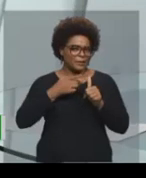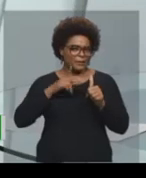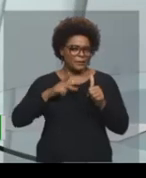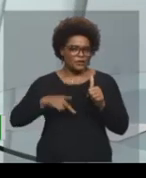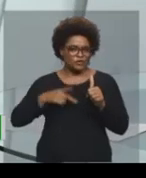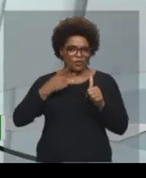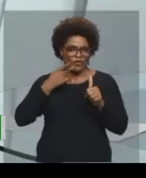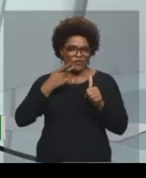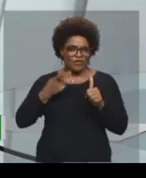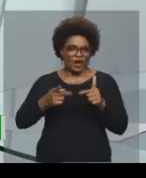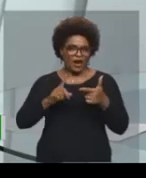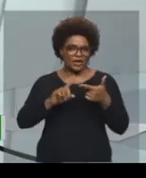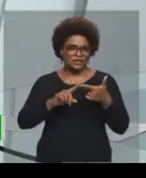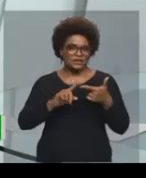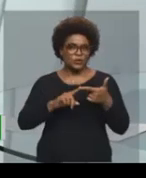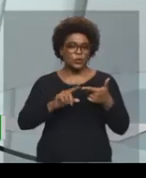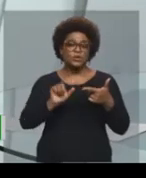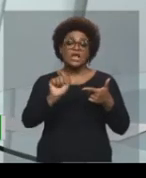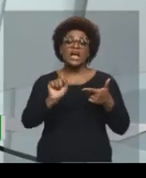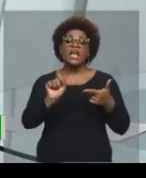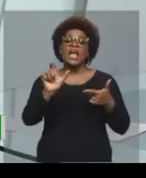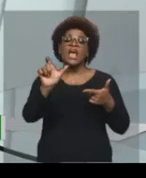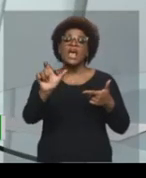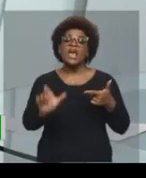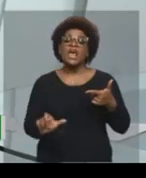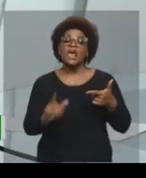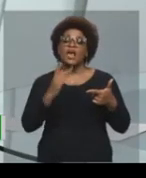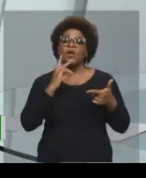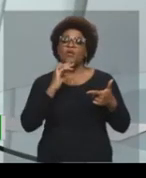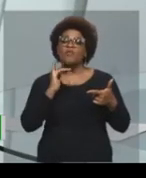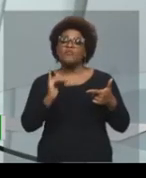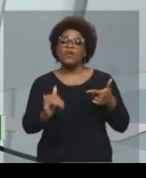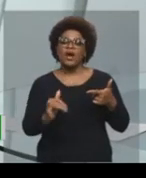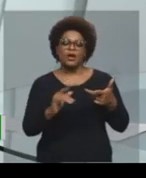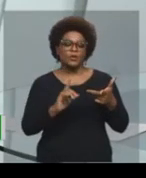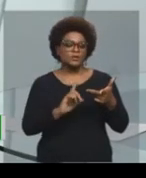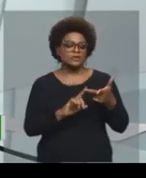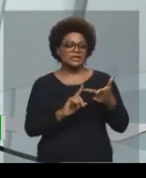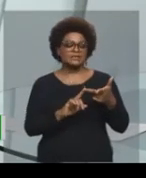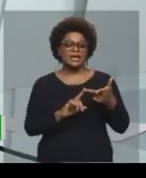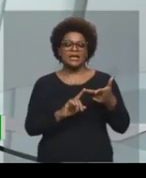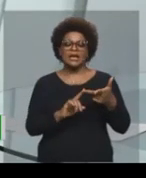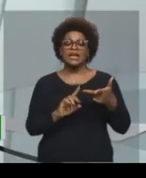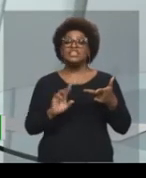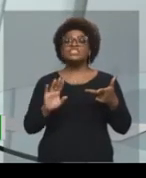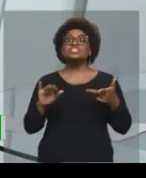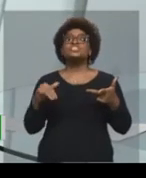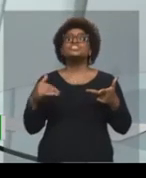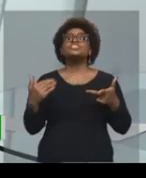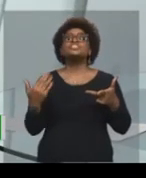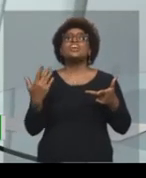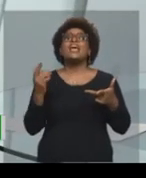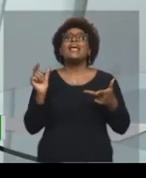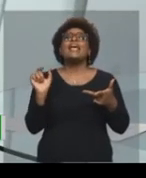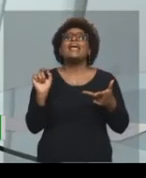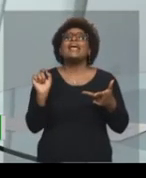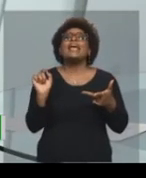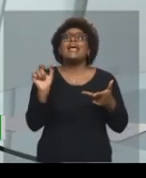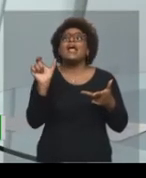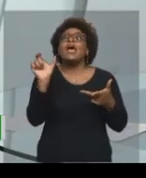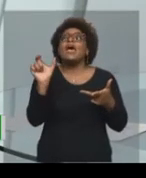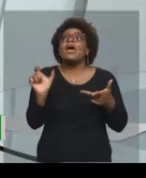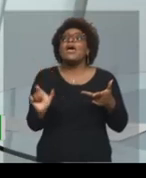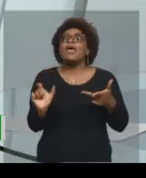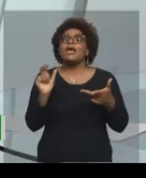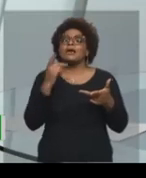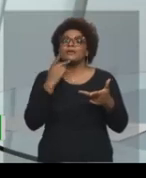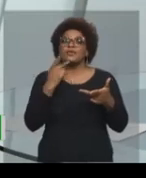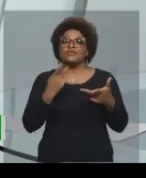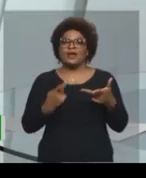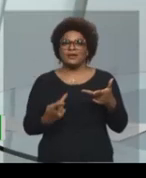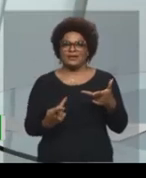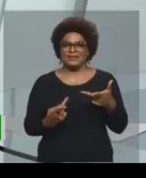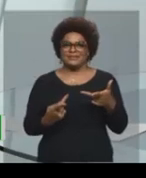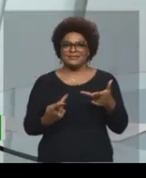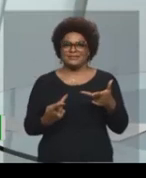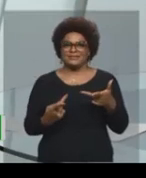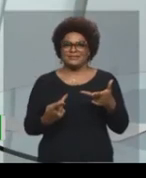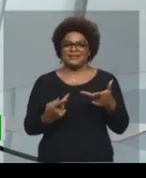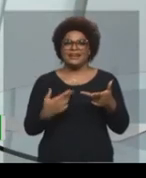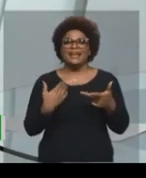com quem se fala, terceira pessoa de quem se fala. Então, a terceira pessoa eu estou falando de outro. A notícia fala